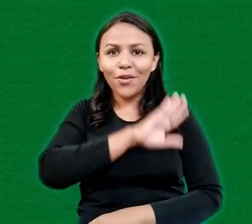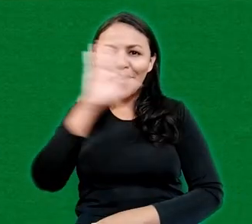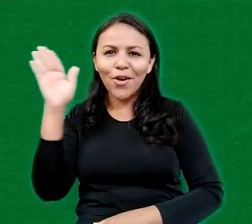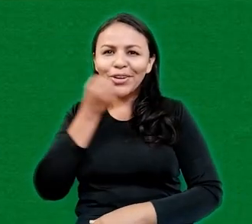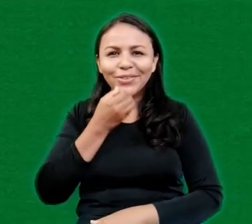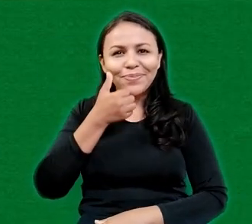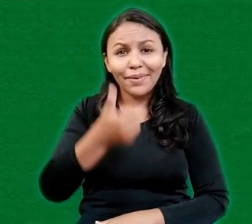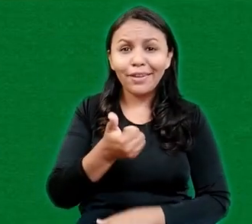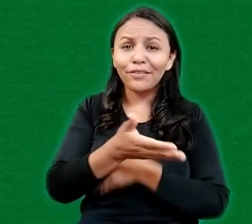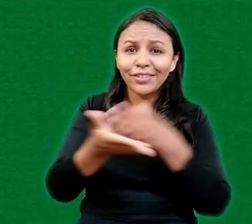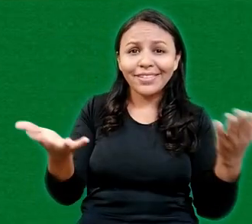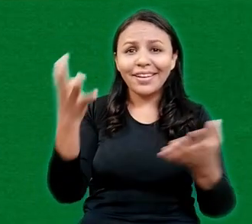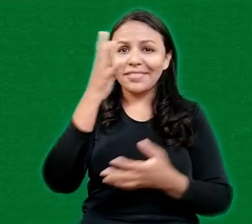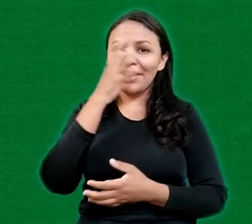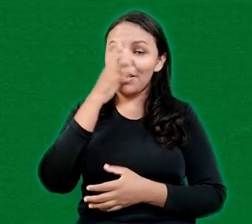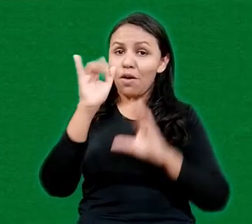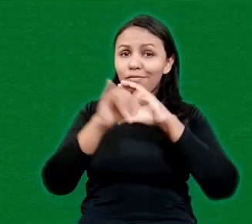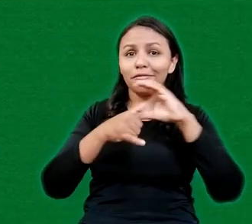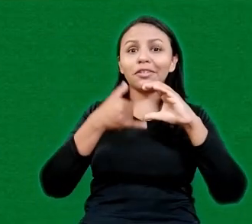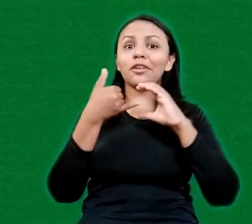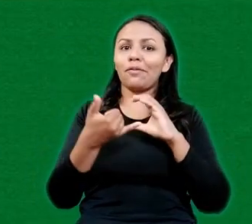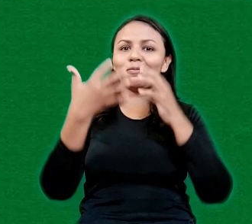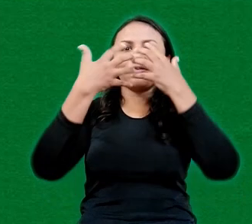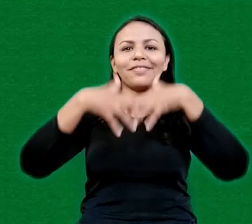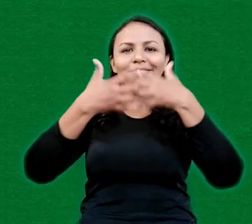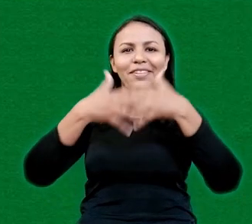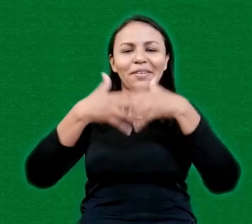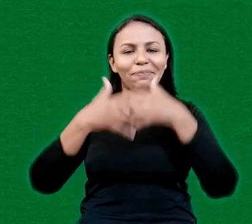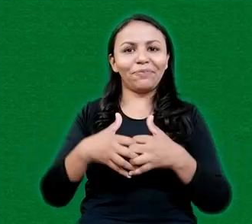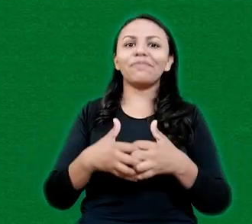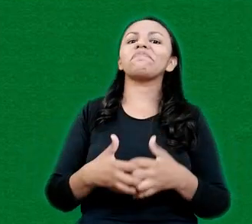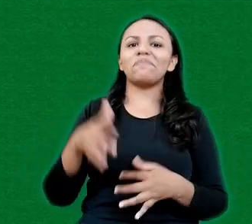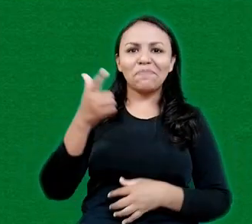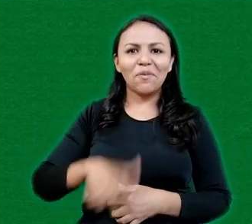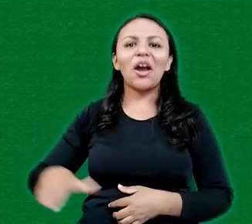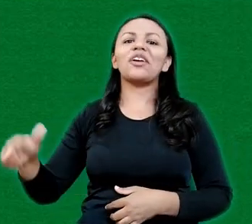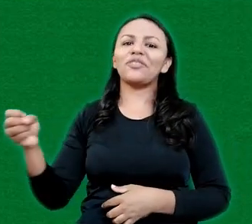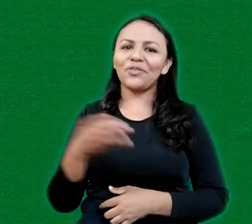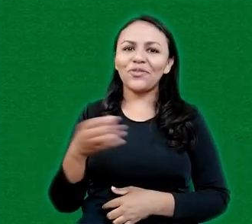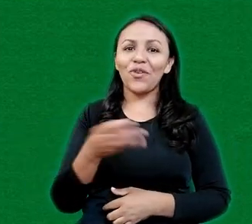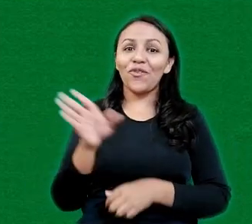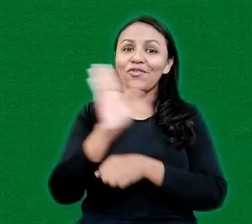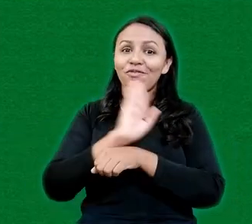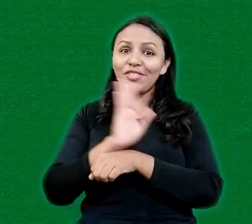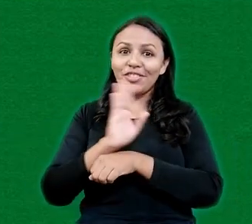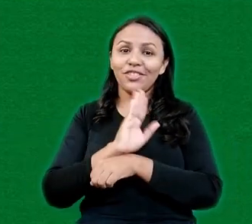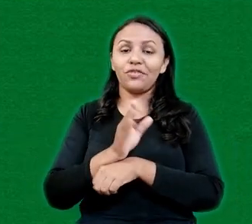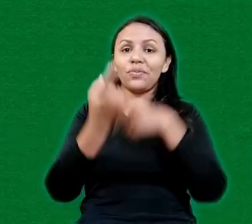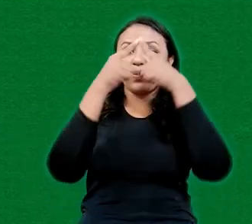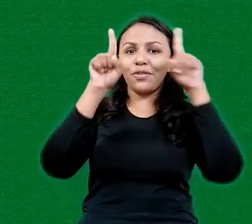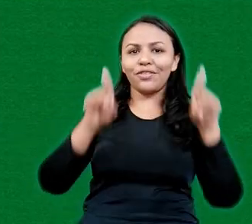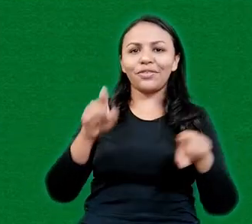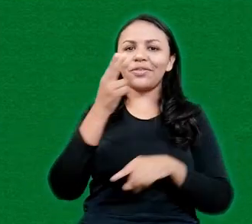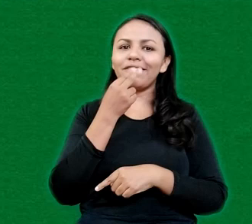Olá, tudo bem? A você que assiste o canal do Instituto Federal. Estamos com mais um episódio do nosso